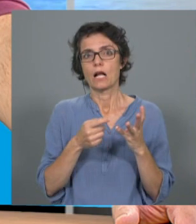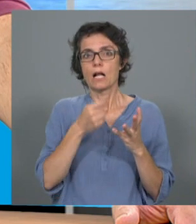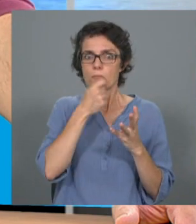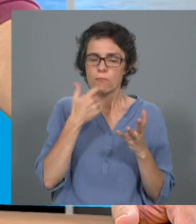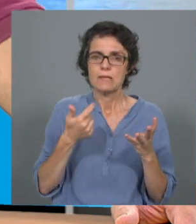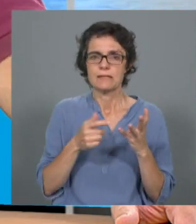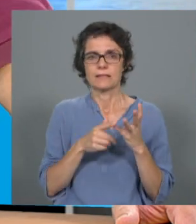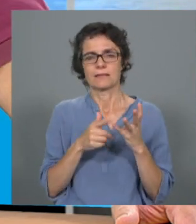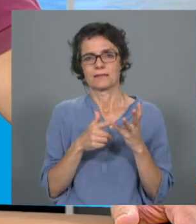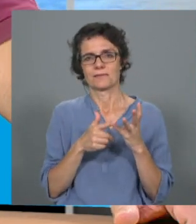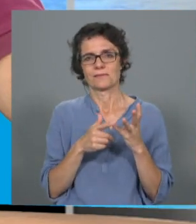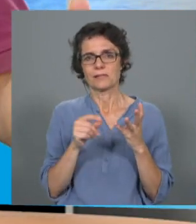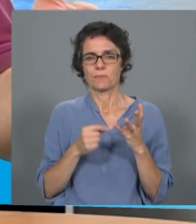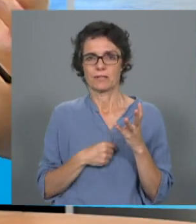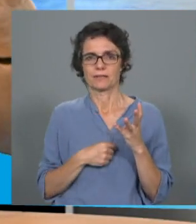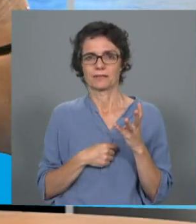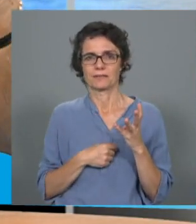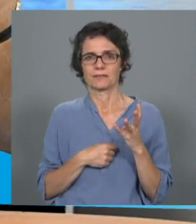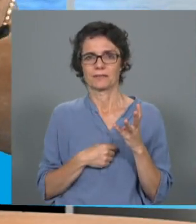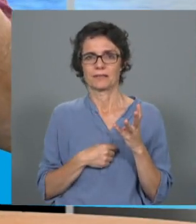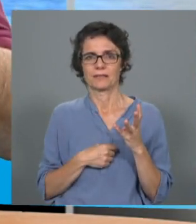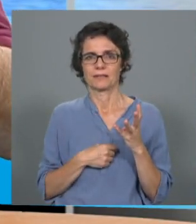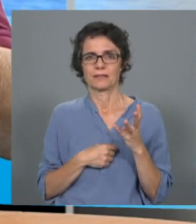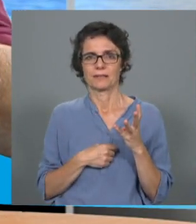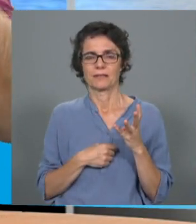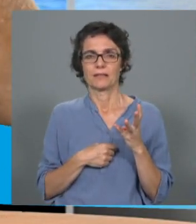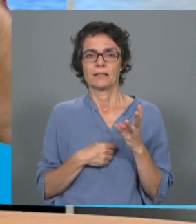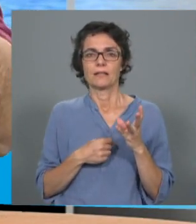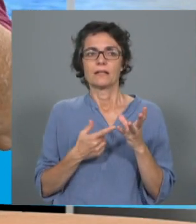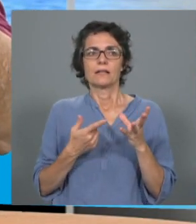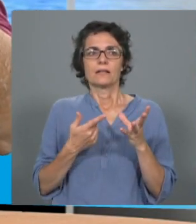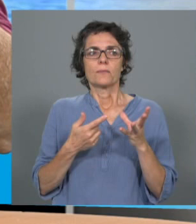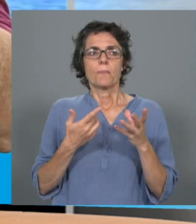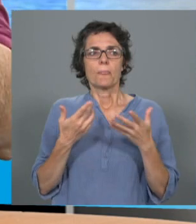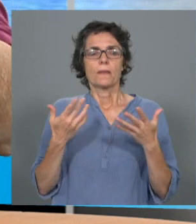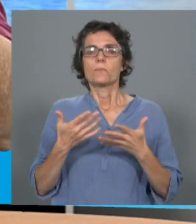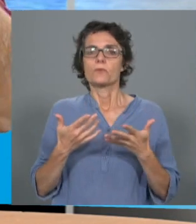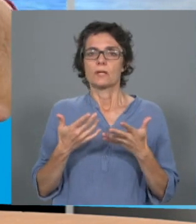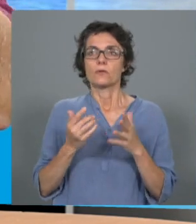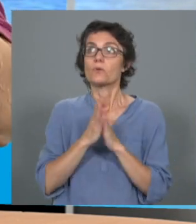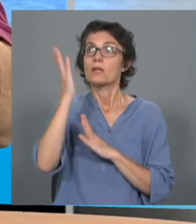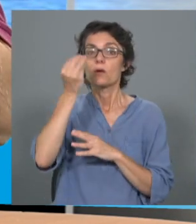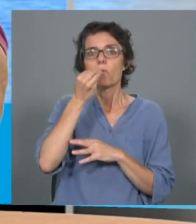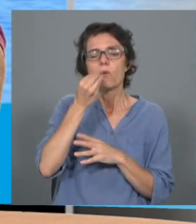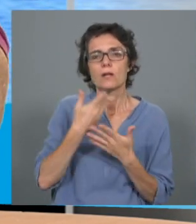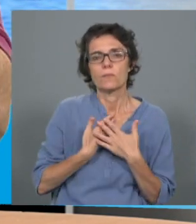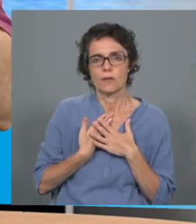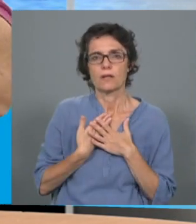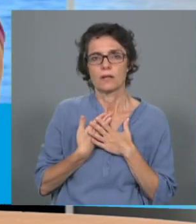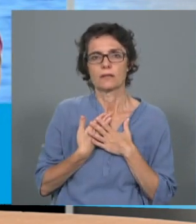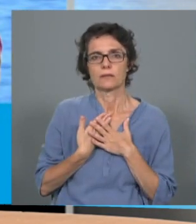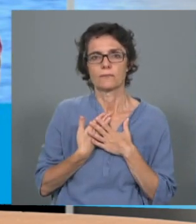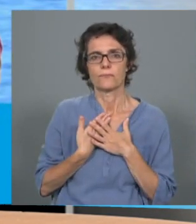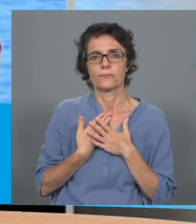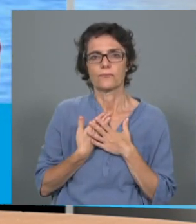Paciência. Bom, portanto, claro, Deus alimenta-nos, Deus está em nós, Deus é um alimento que